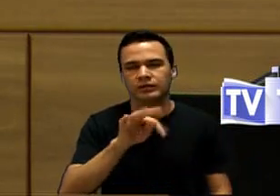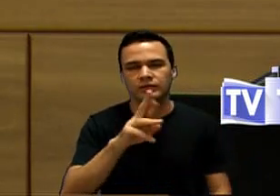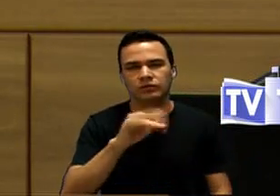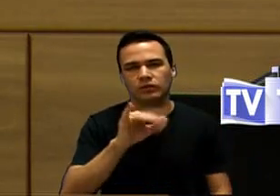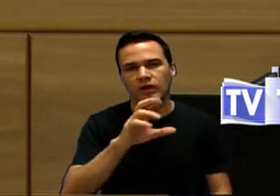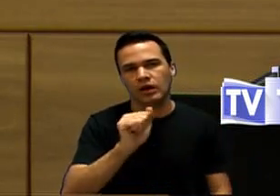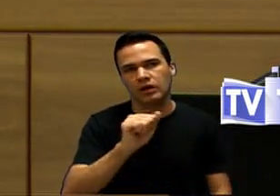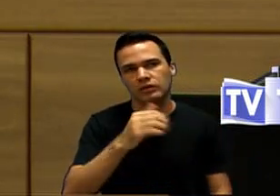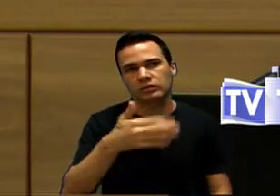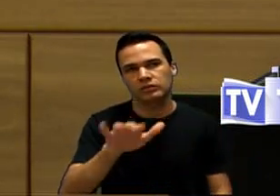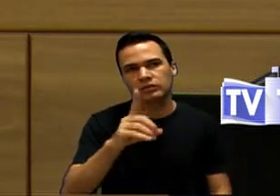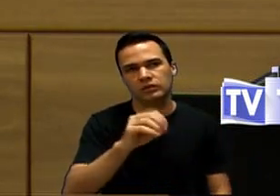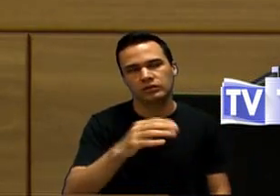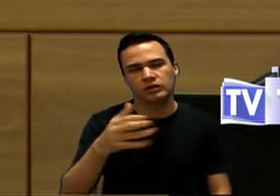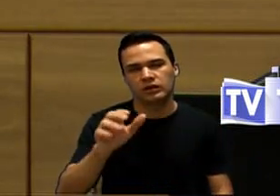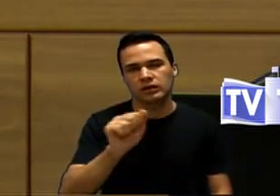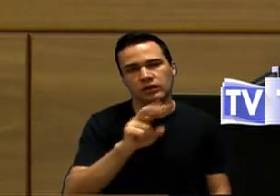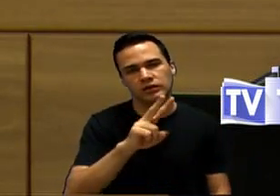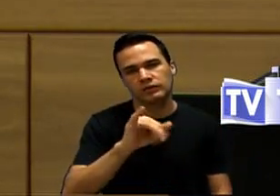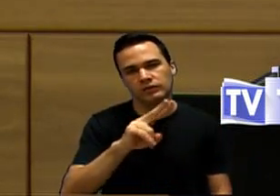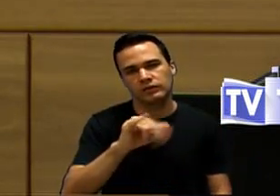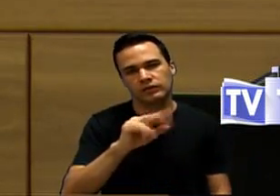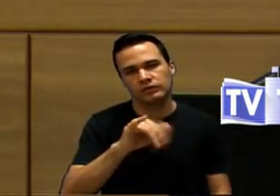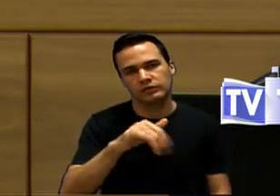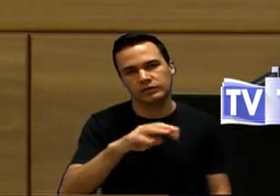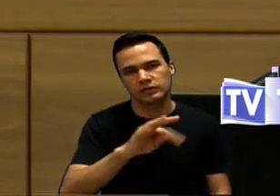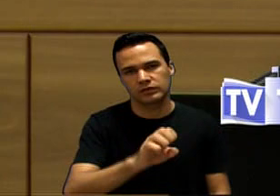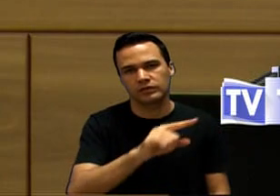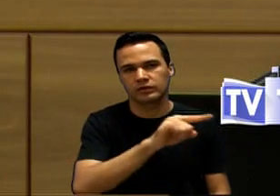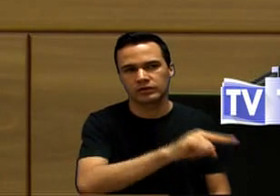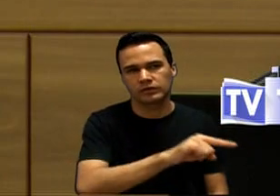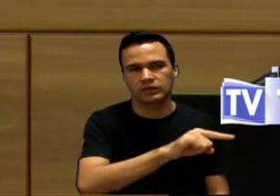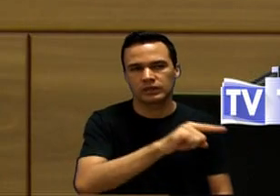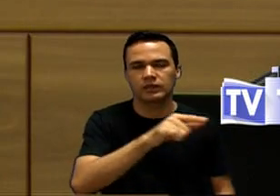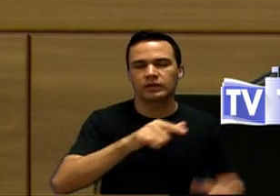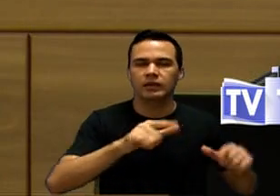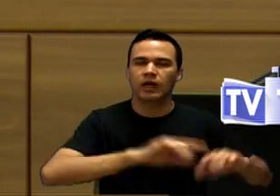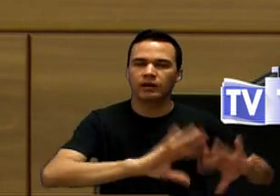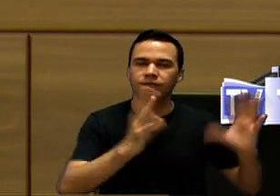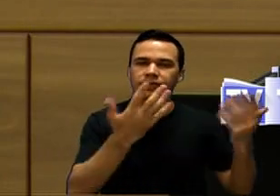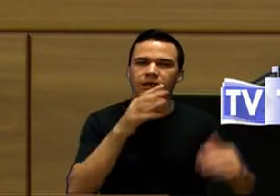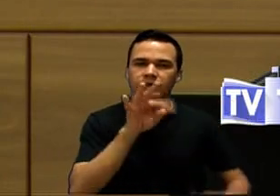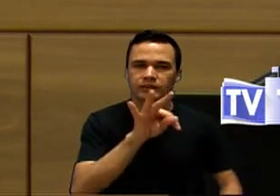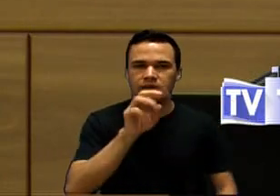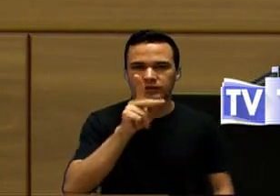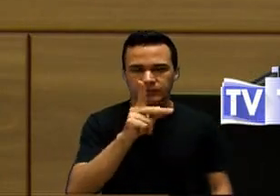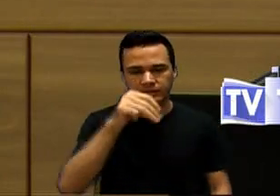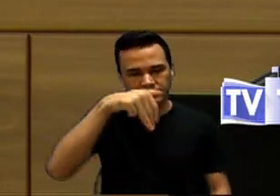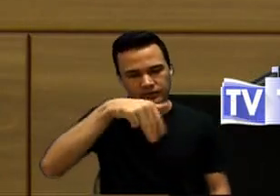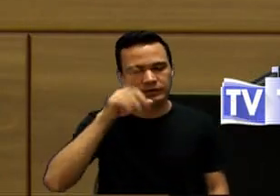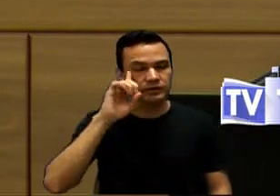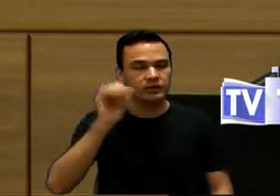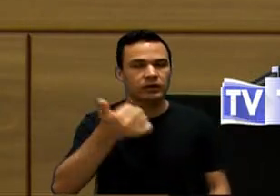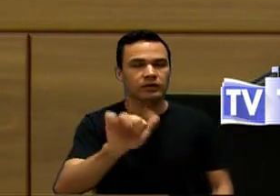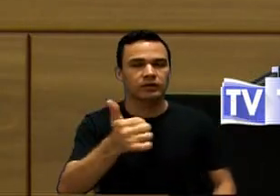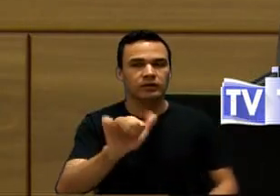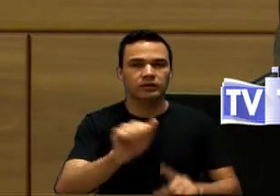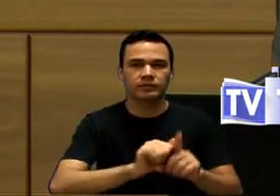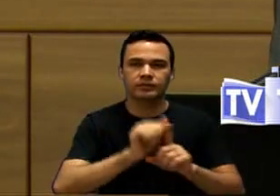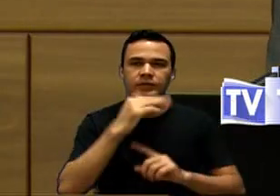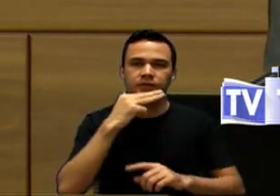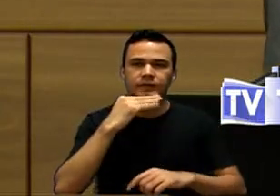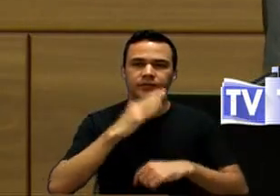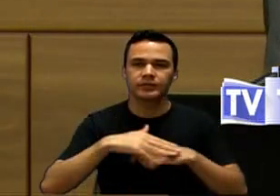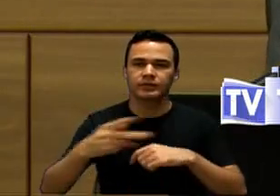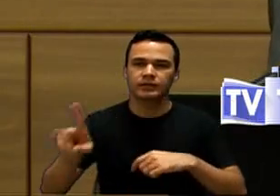Avivamento pela organização do evento TPM, Tempo para Mulheres, a realizar-se no dia 11 de março de 2019. Também ao